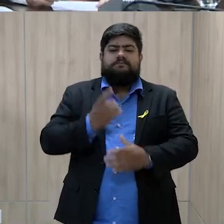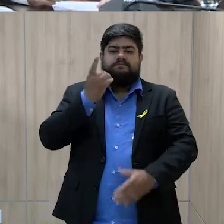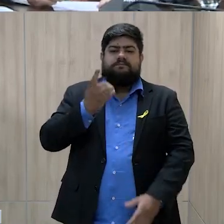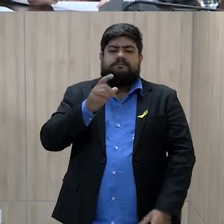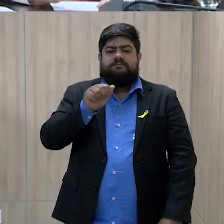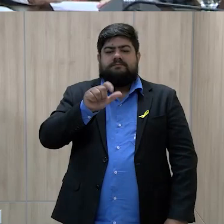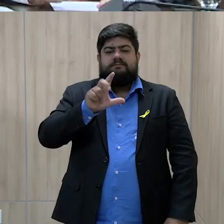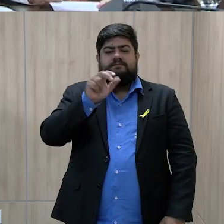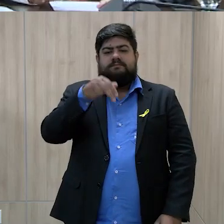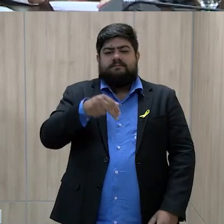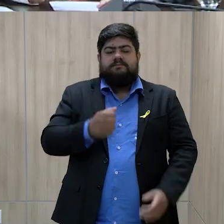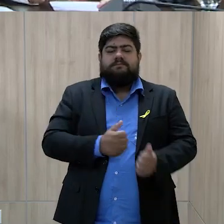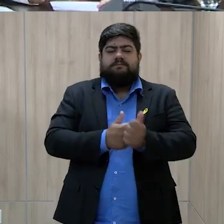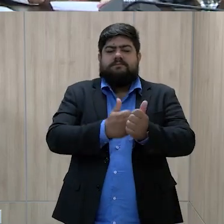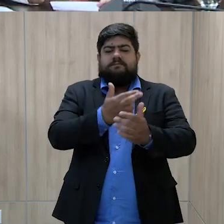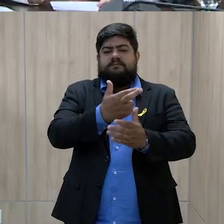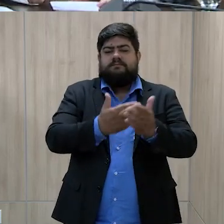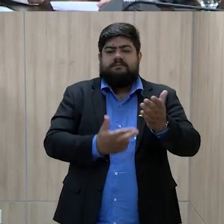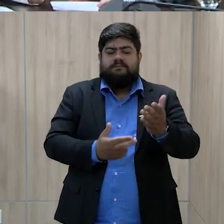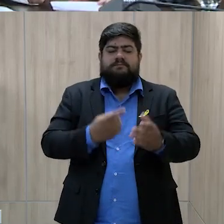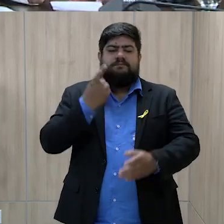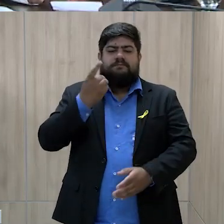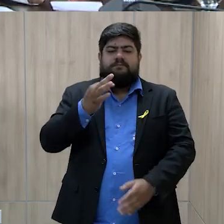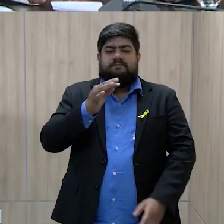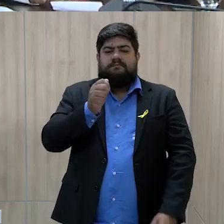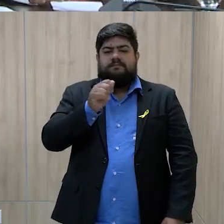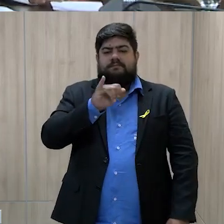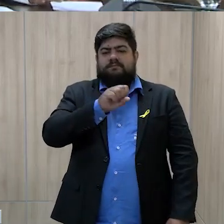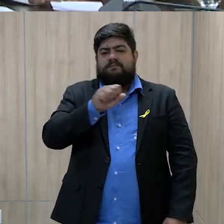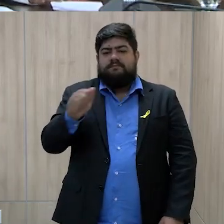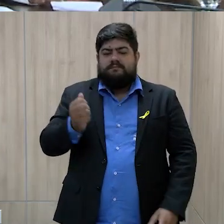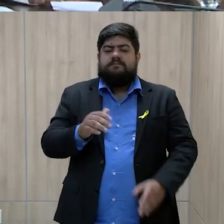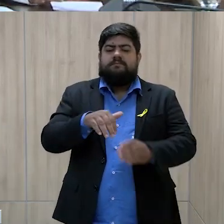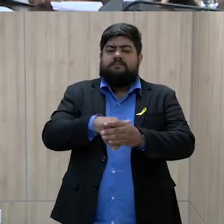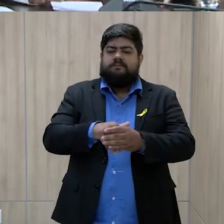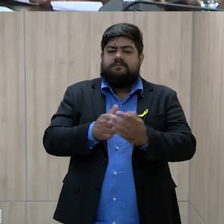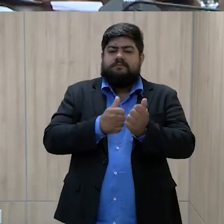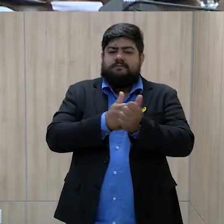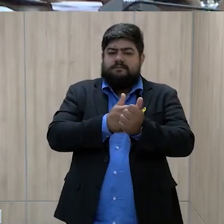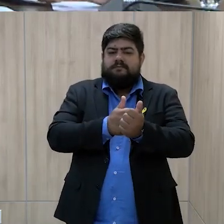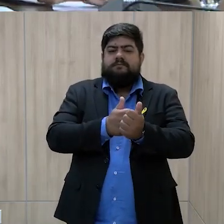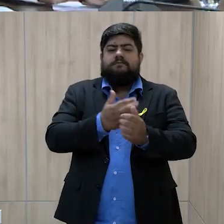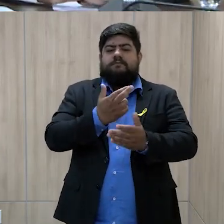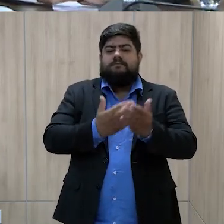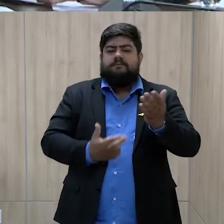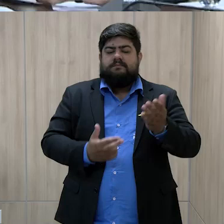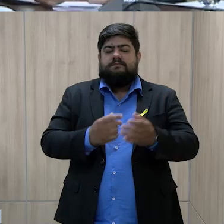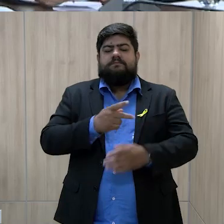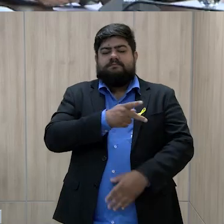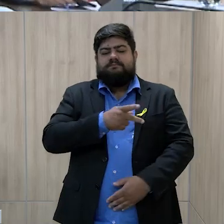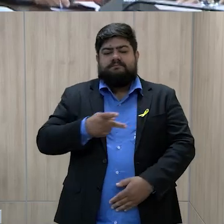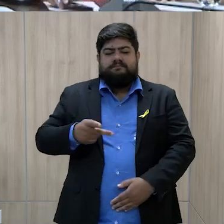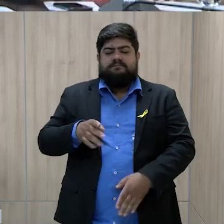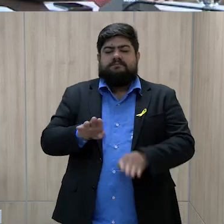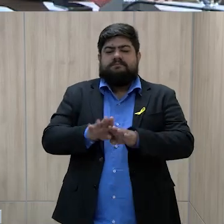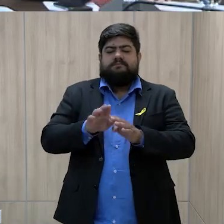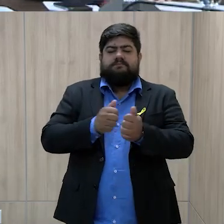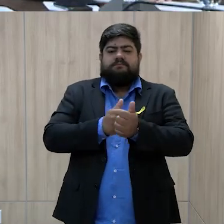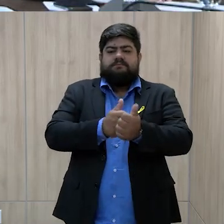como vossa Deputado Alan Queiroz como vota deputada Thaíssa a presidência